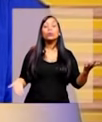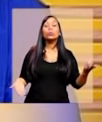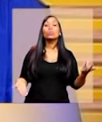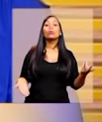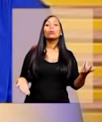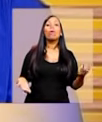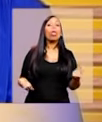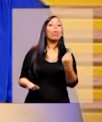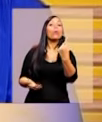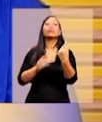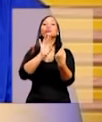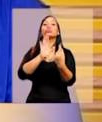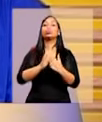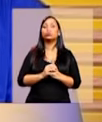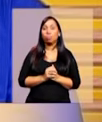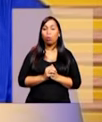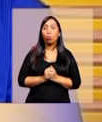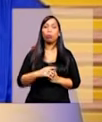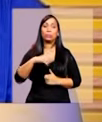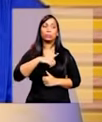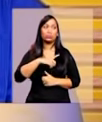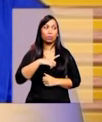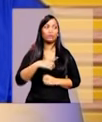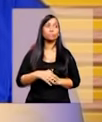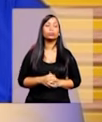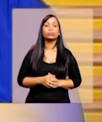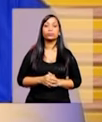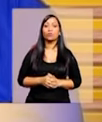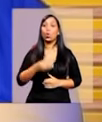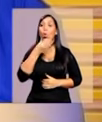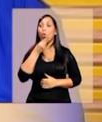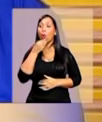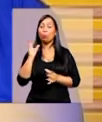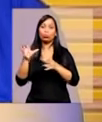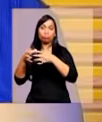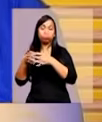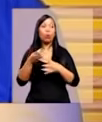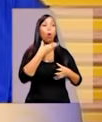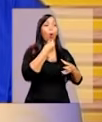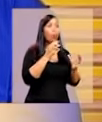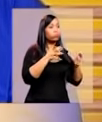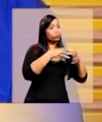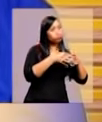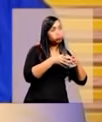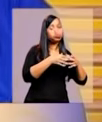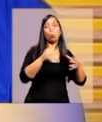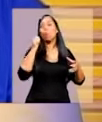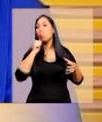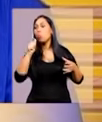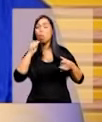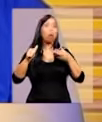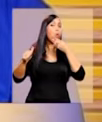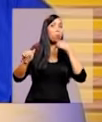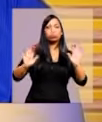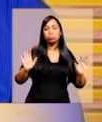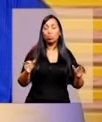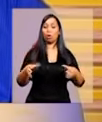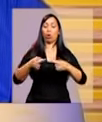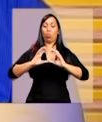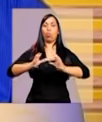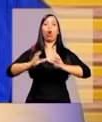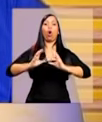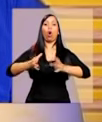o fenômeno que existe é um só. Tem um tanto de homens para o lado, um tanto de homens para o outro, ou mulheres, uma